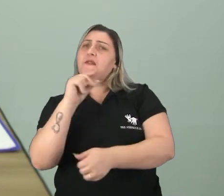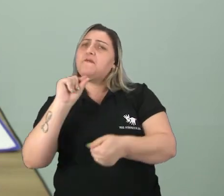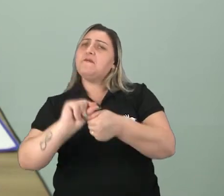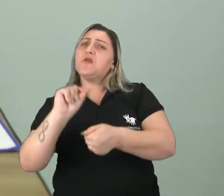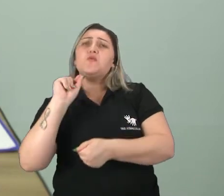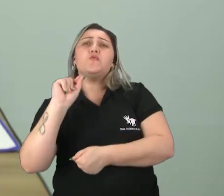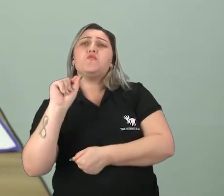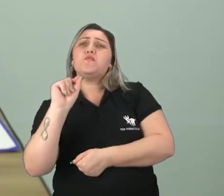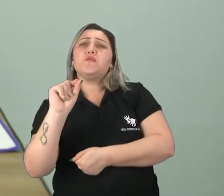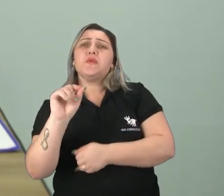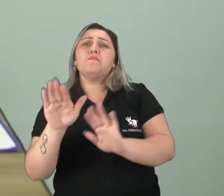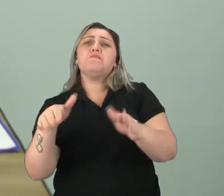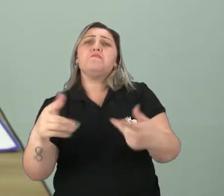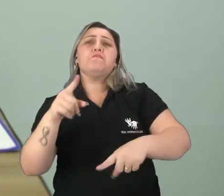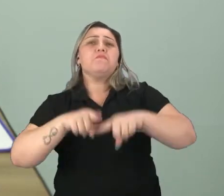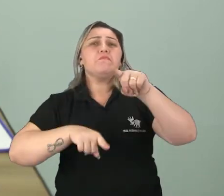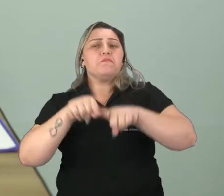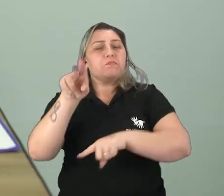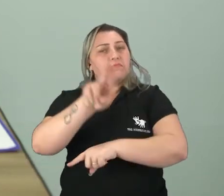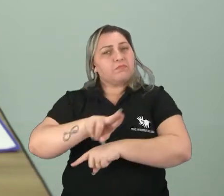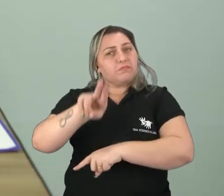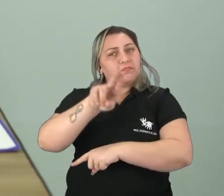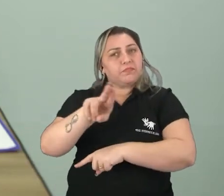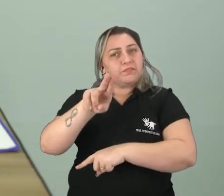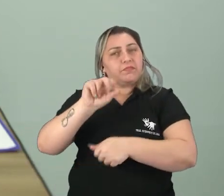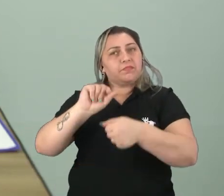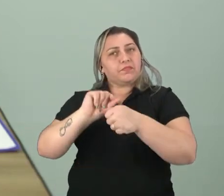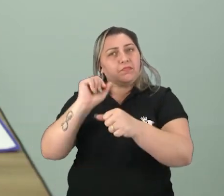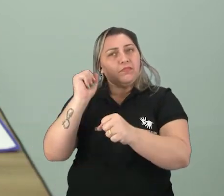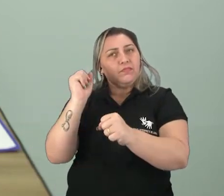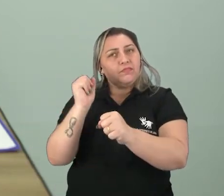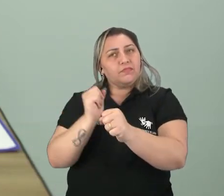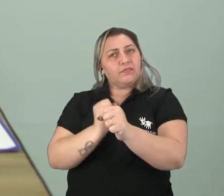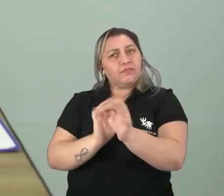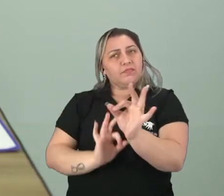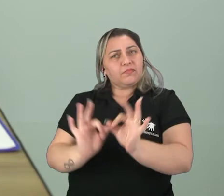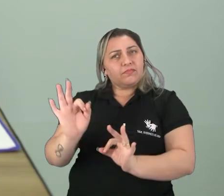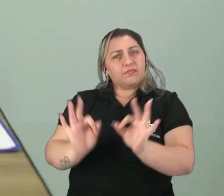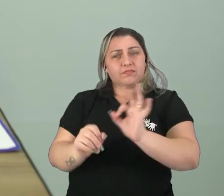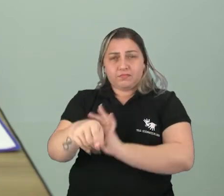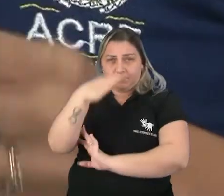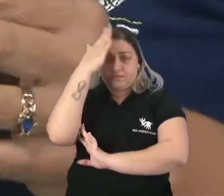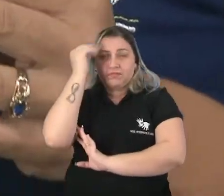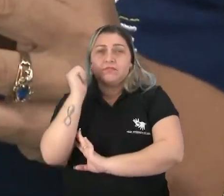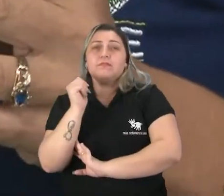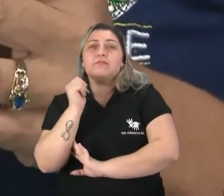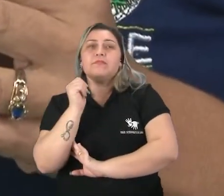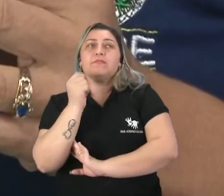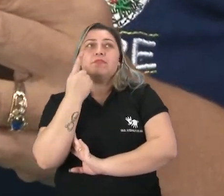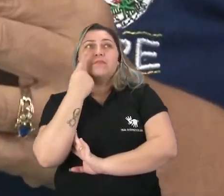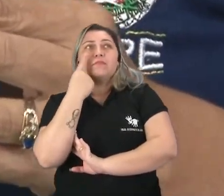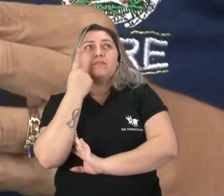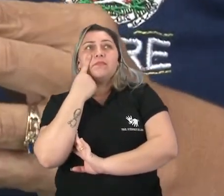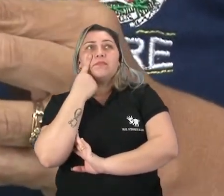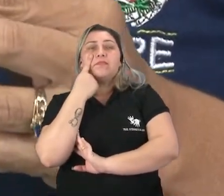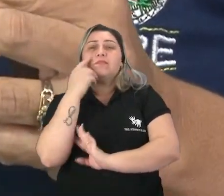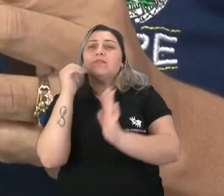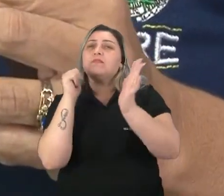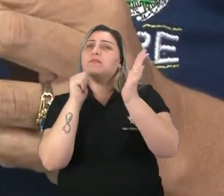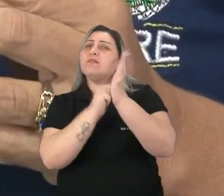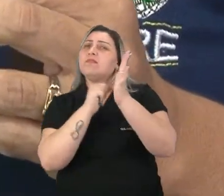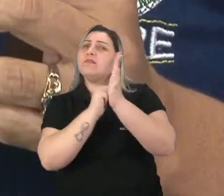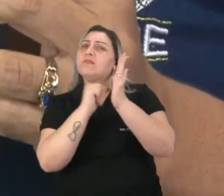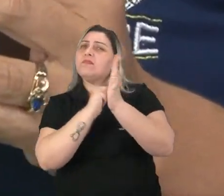foi feito de quê que material foi utilizado na fabricação do porta-retrato vocês sabem ó